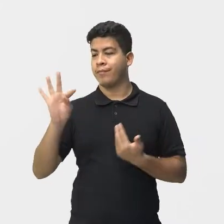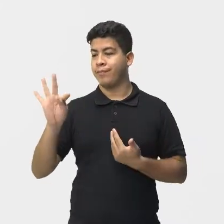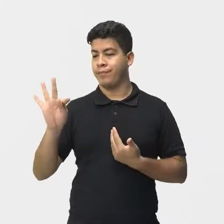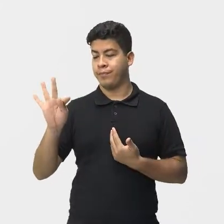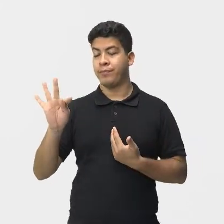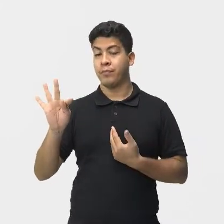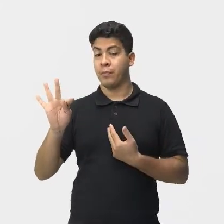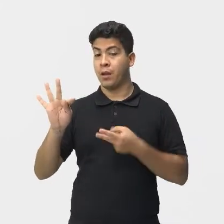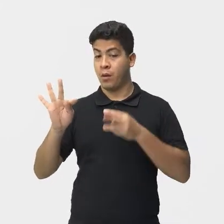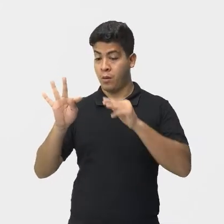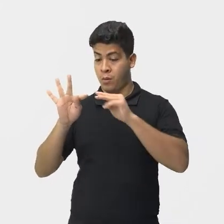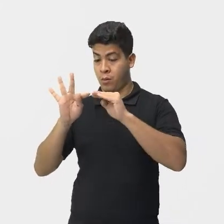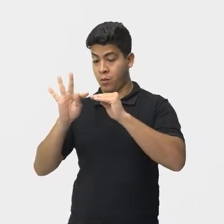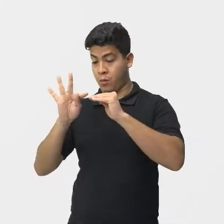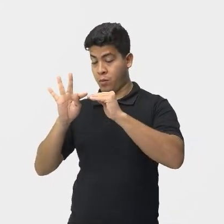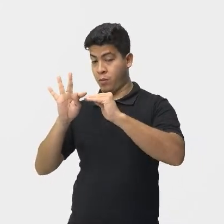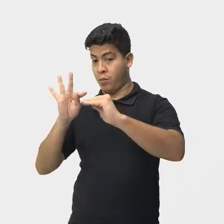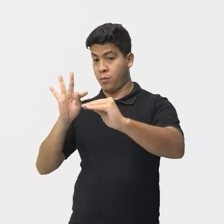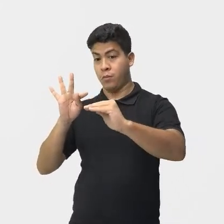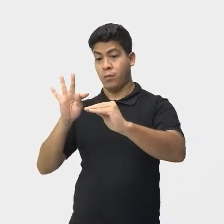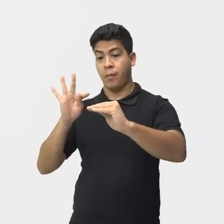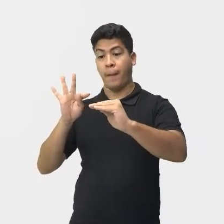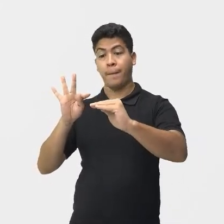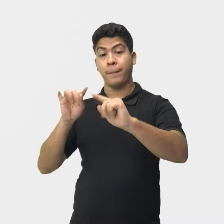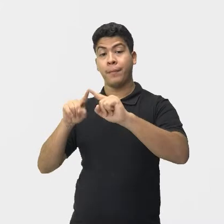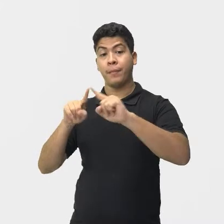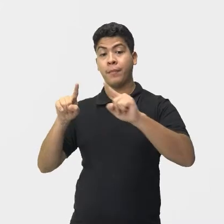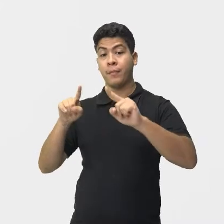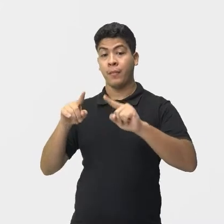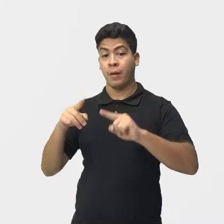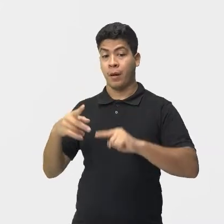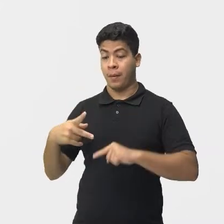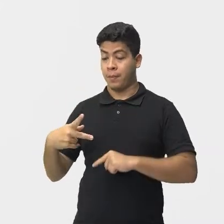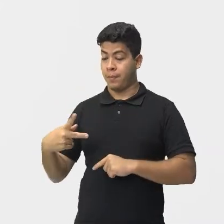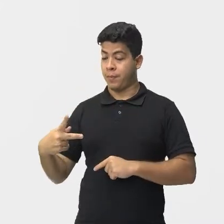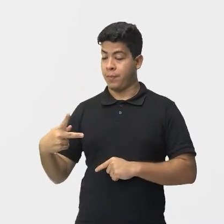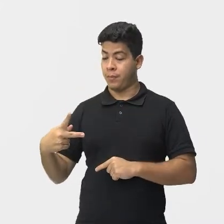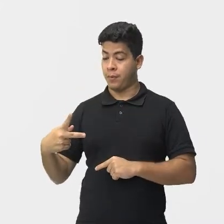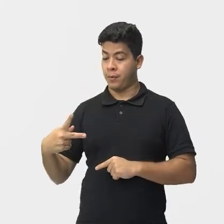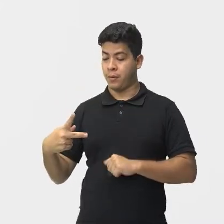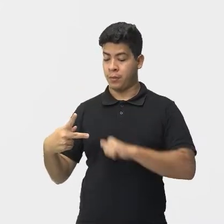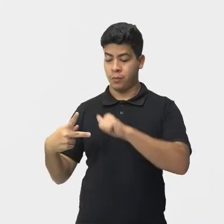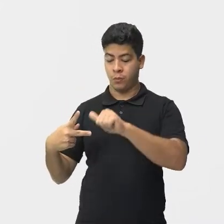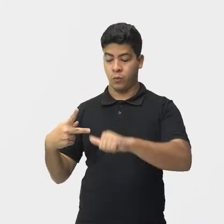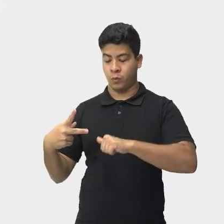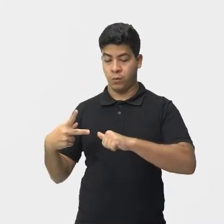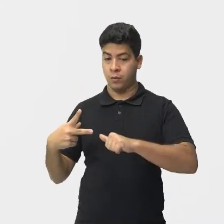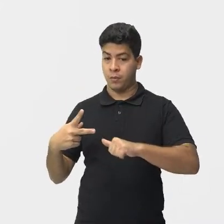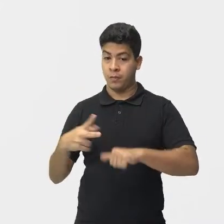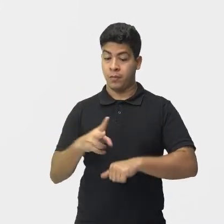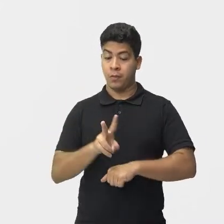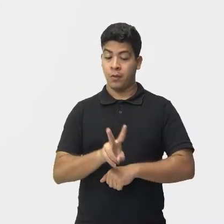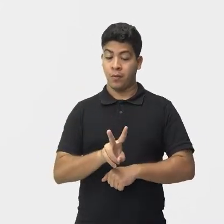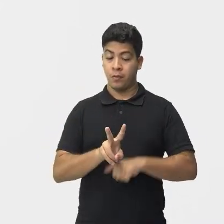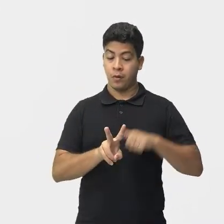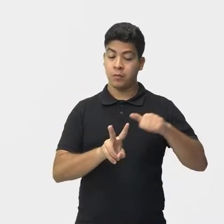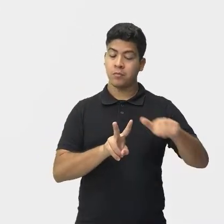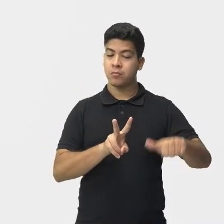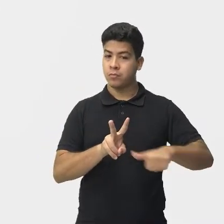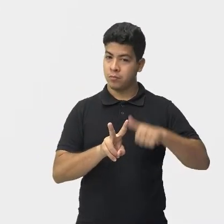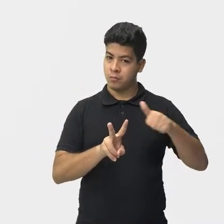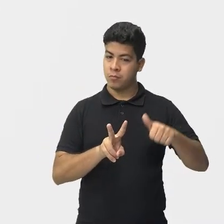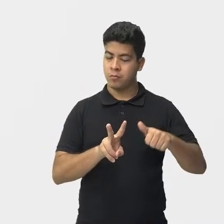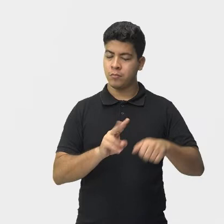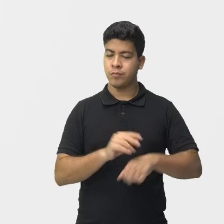são as duas variáveis que vão modificar seus valores, elas serão agora inversamente proporcionais. E o que que significa